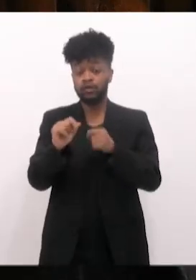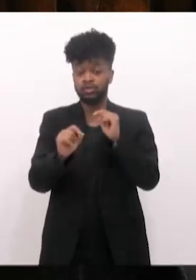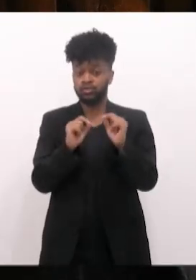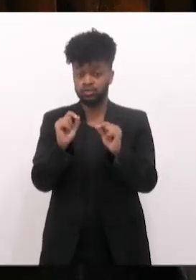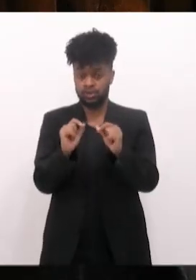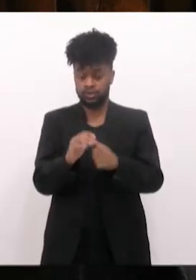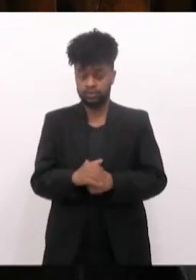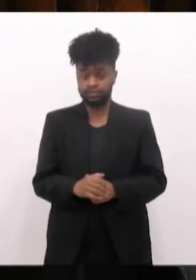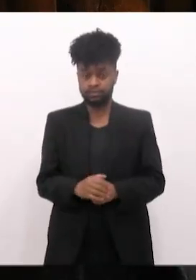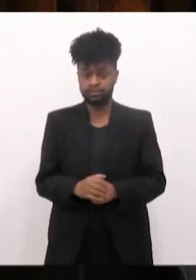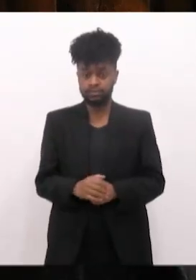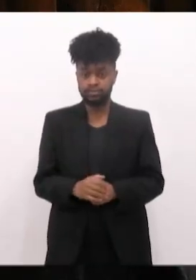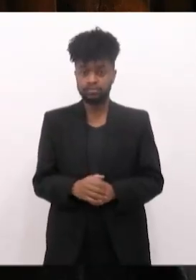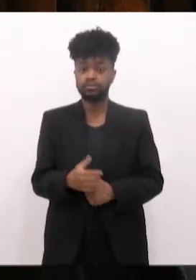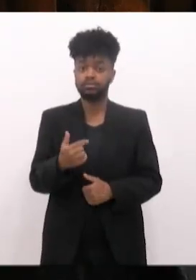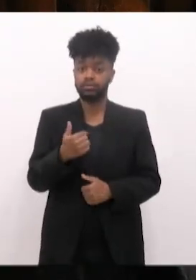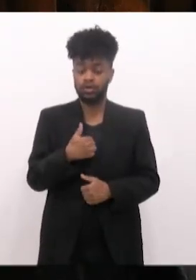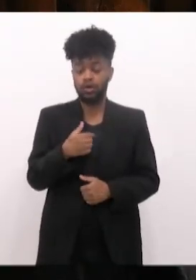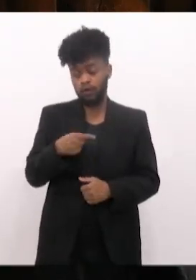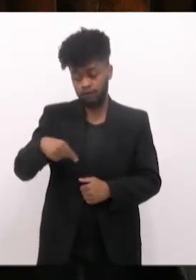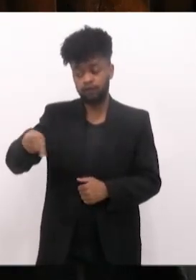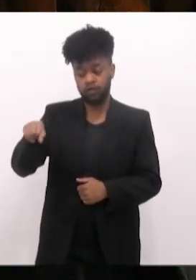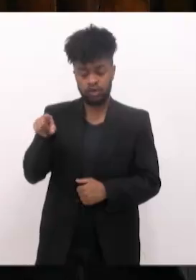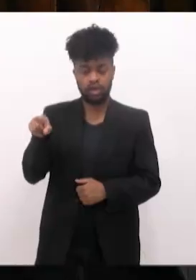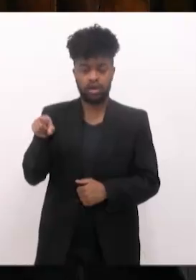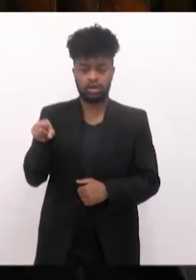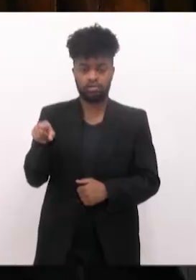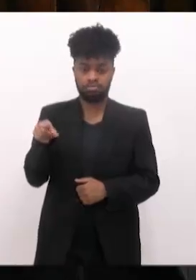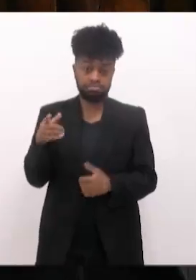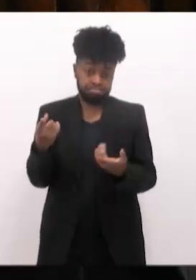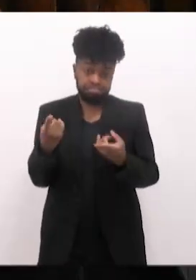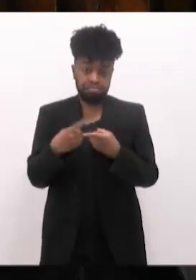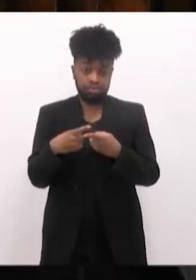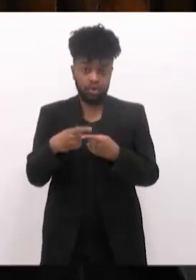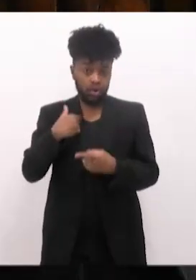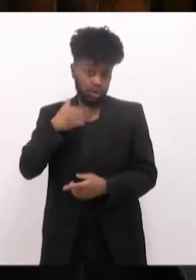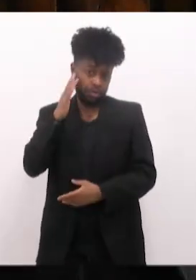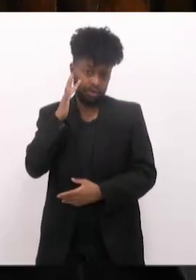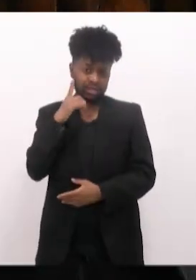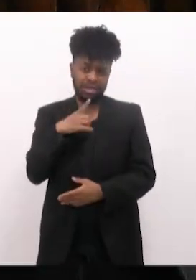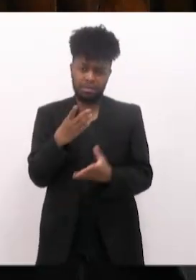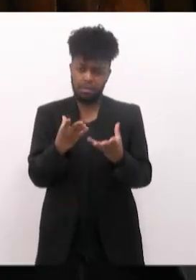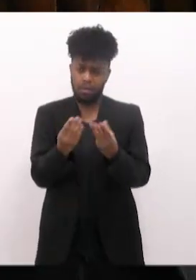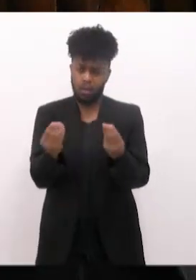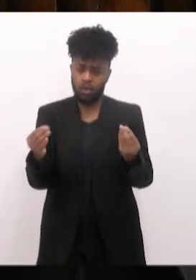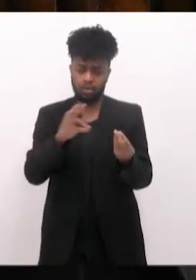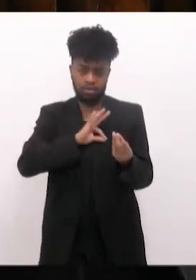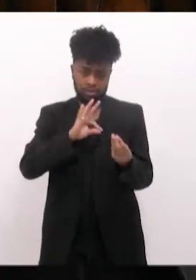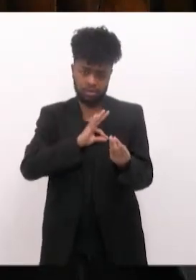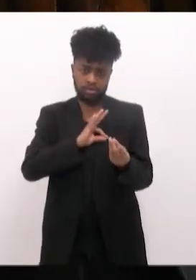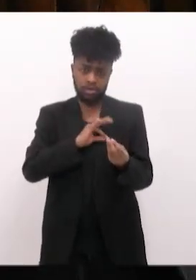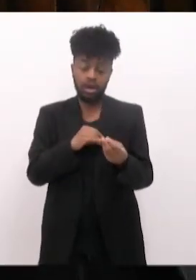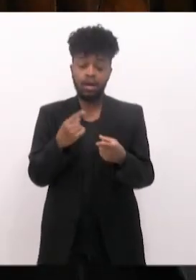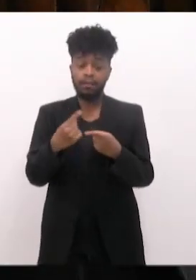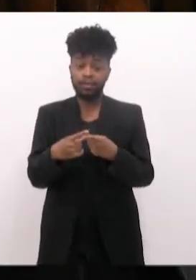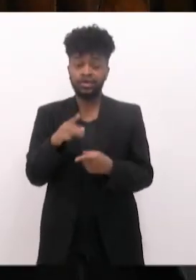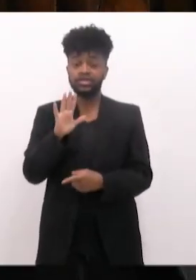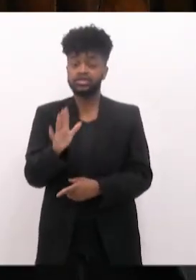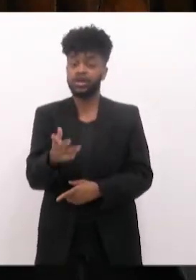presidente? Me desloquei para aquele local, imaginando muitos policiais que já havia